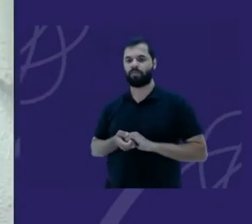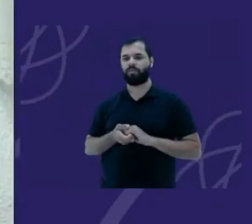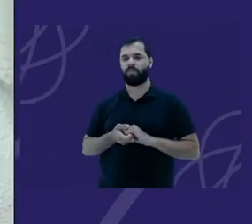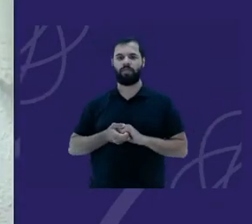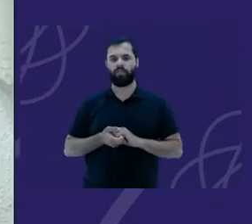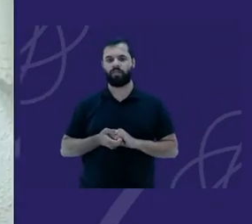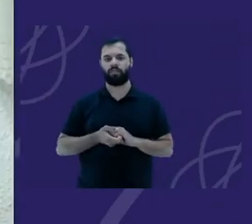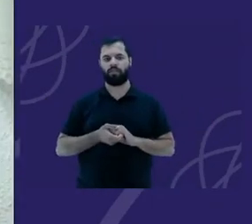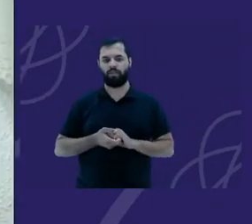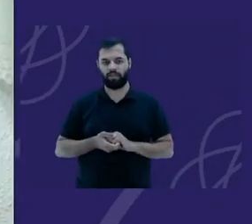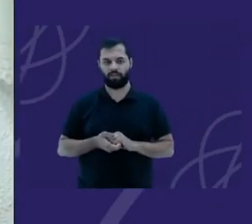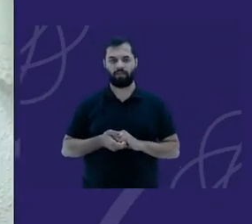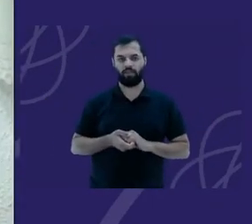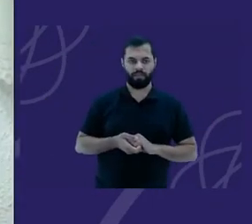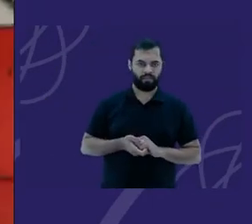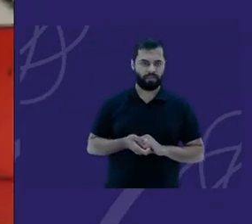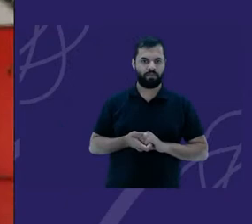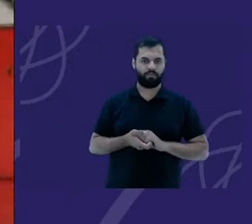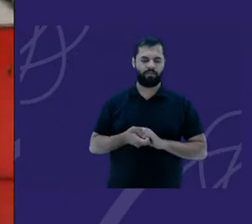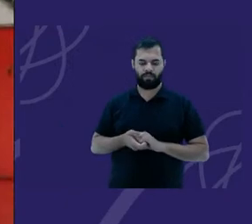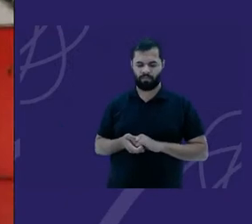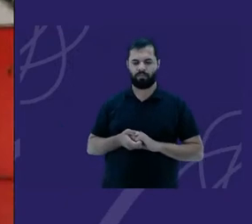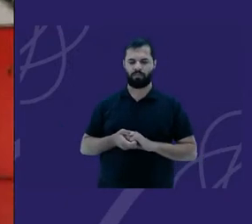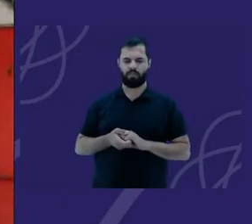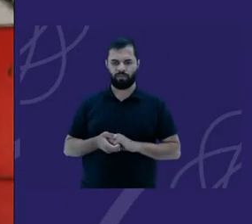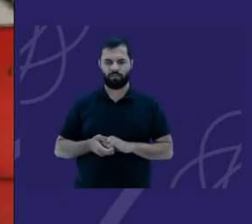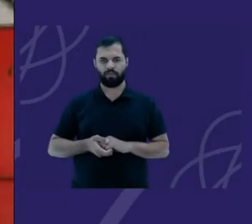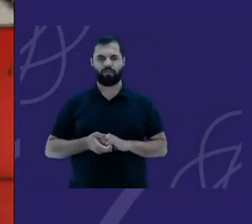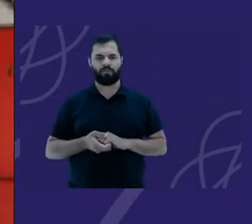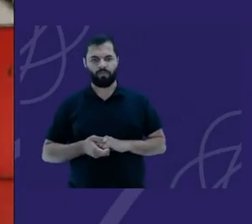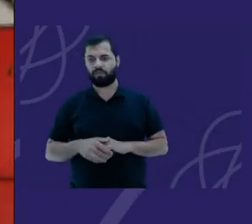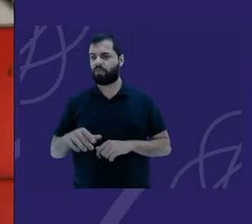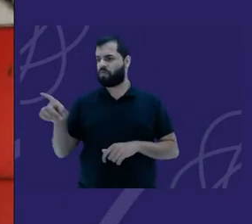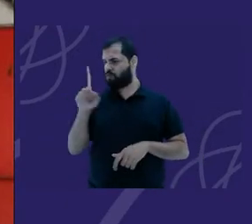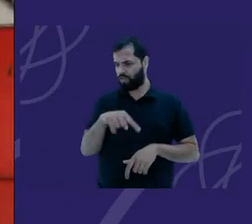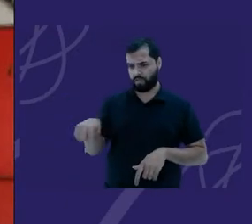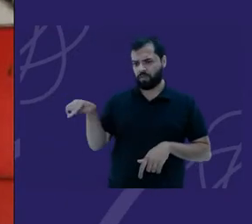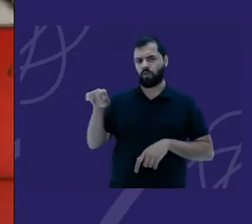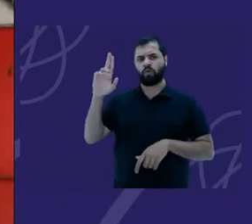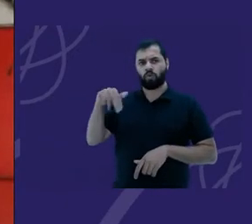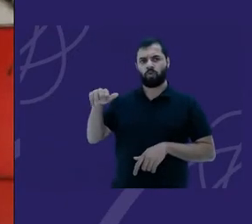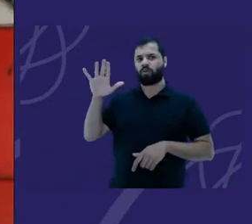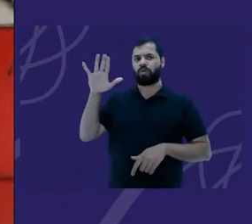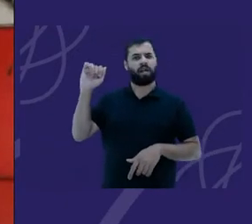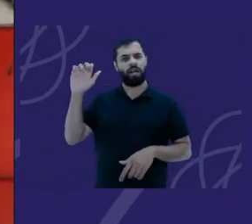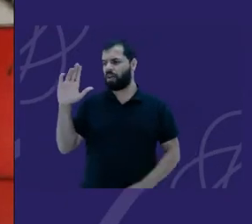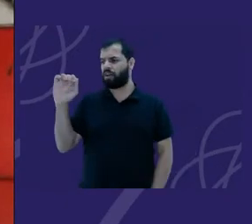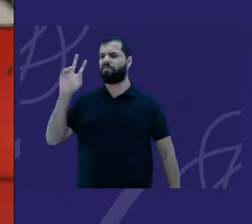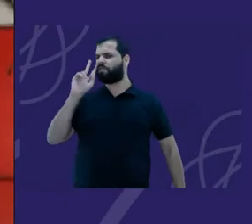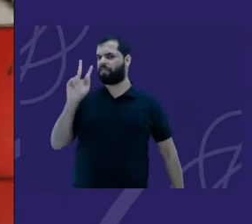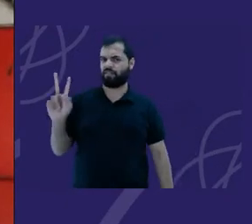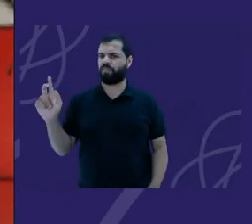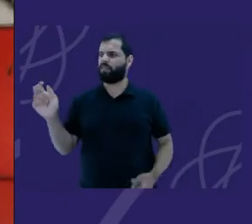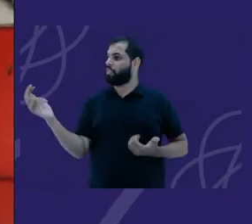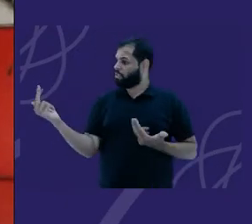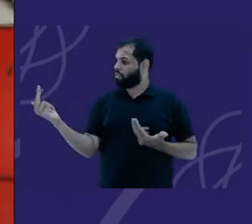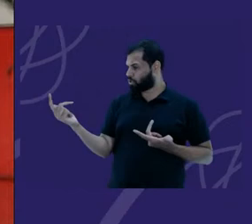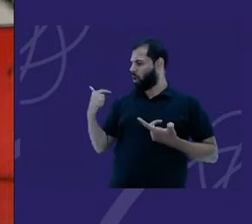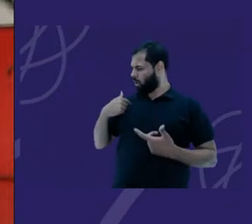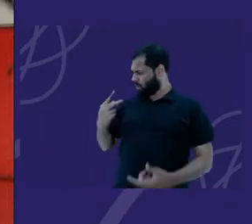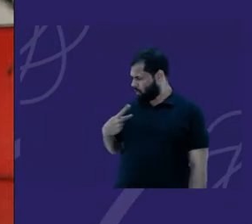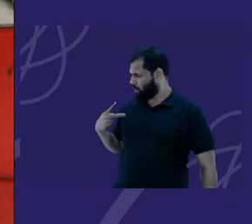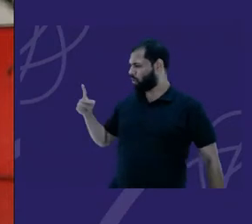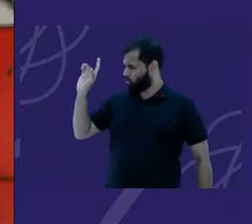A avareza é um defeito, você nunca foi assim. Eu também tenho o direito